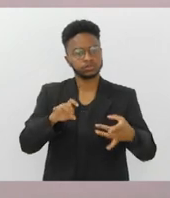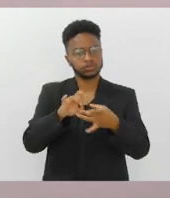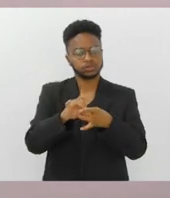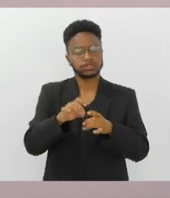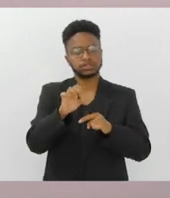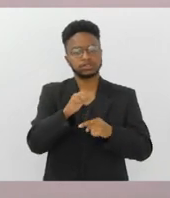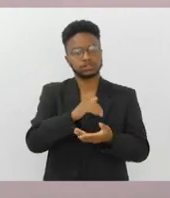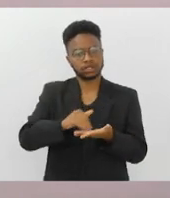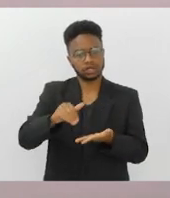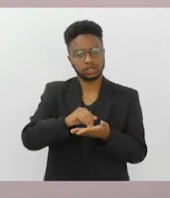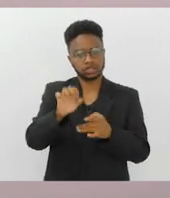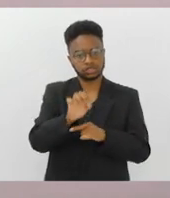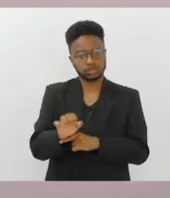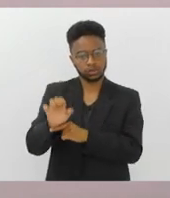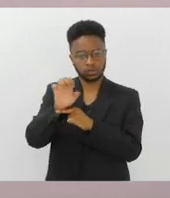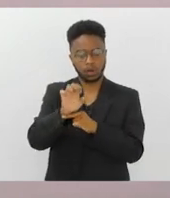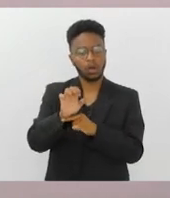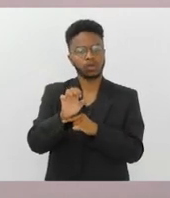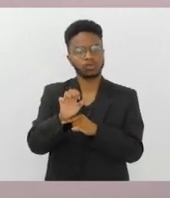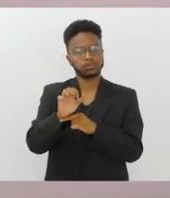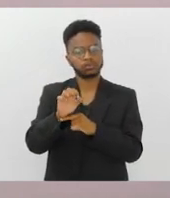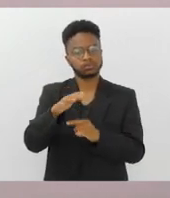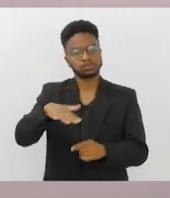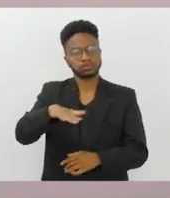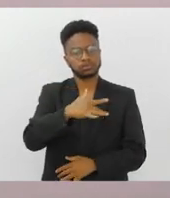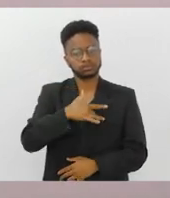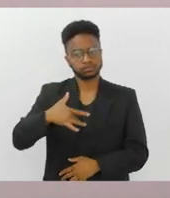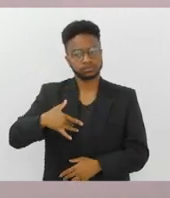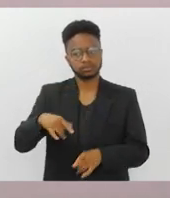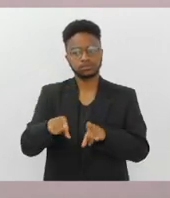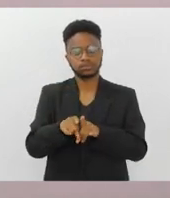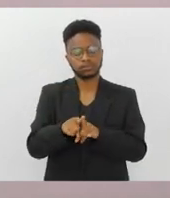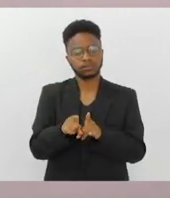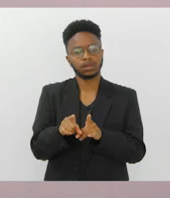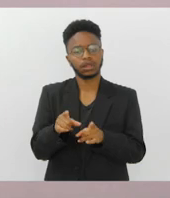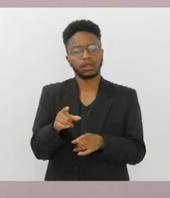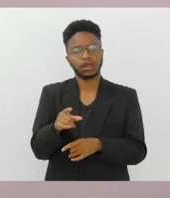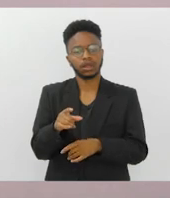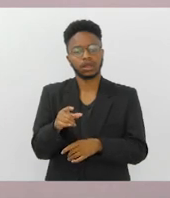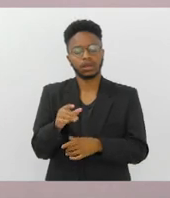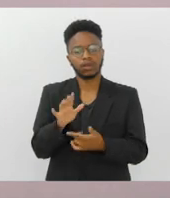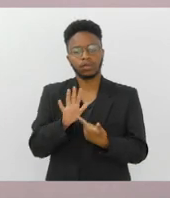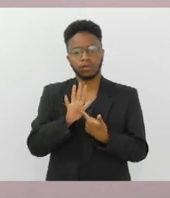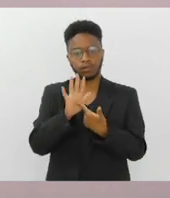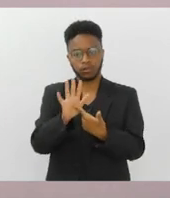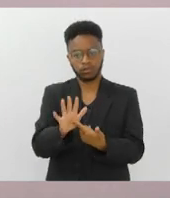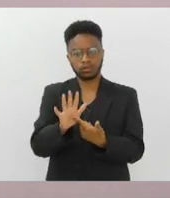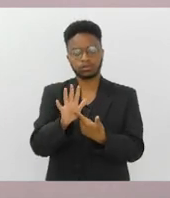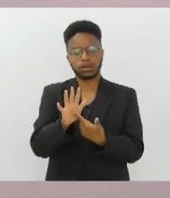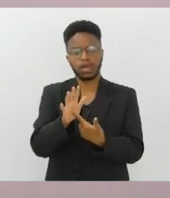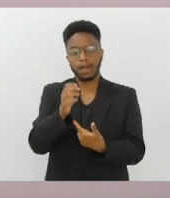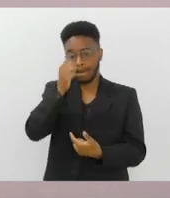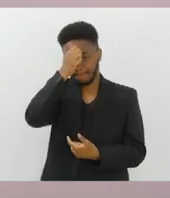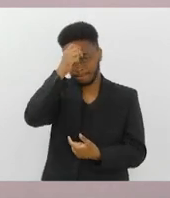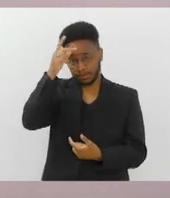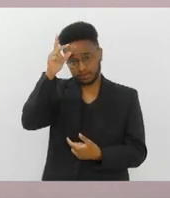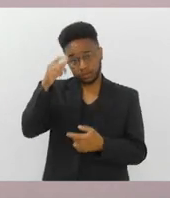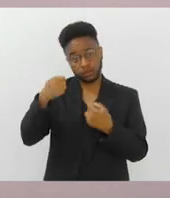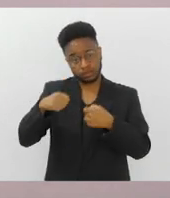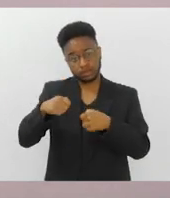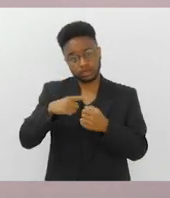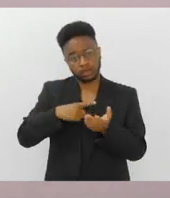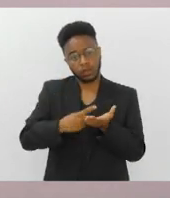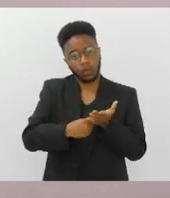de Estado de Saúde e comprometer aí as prefeituras das